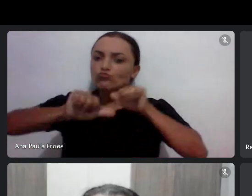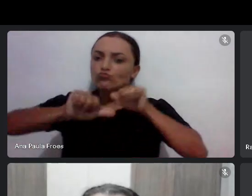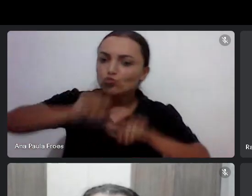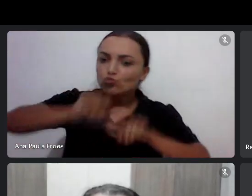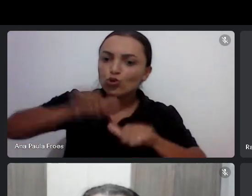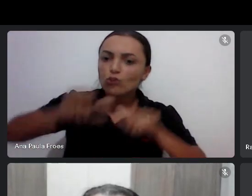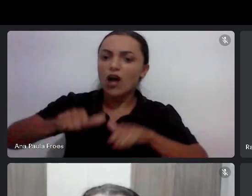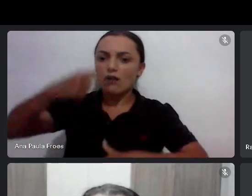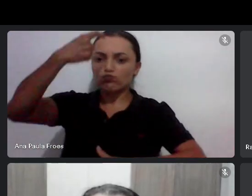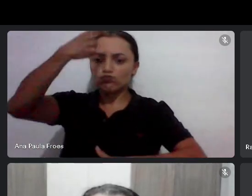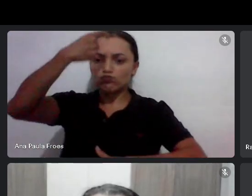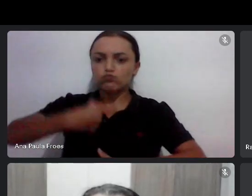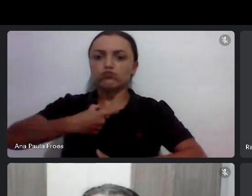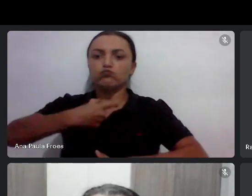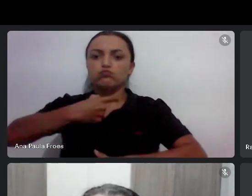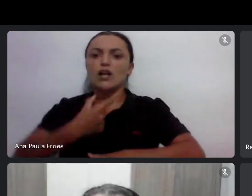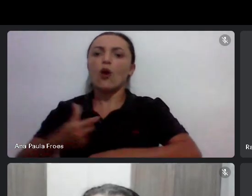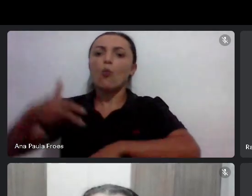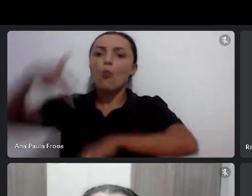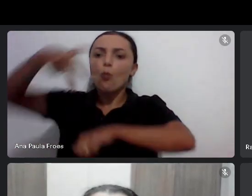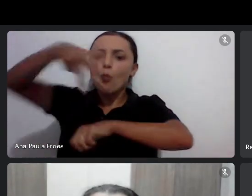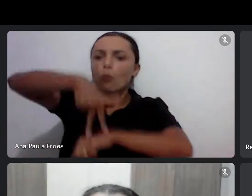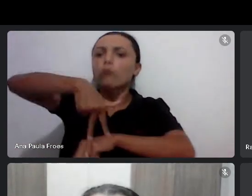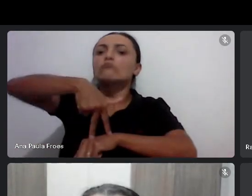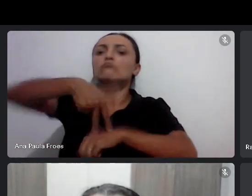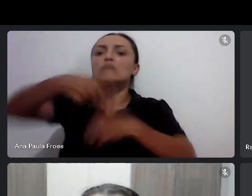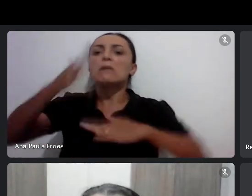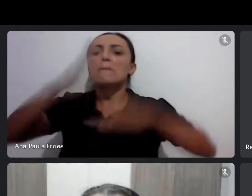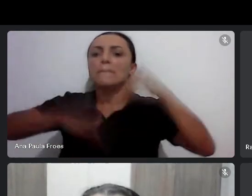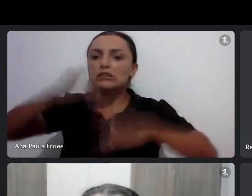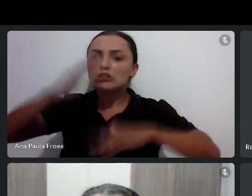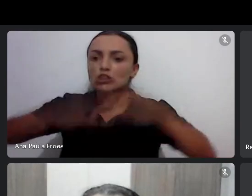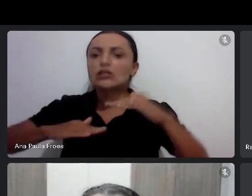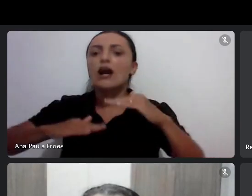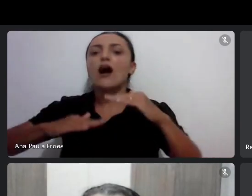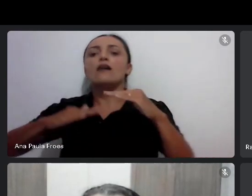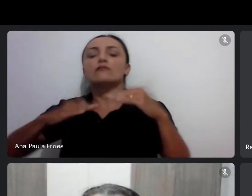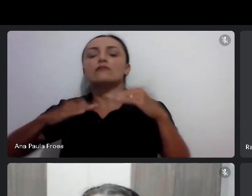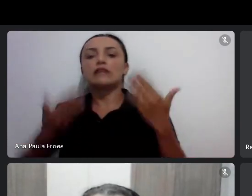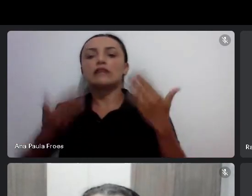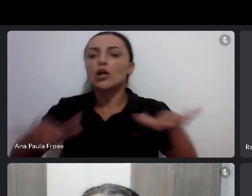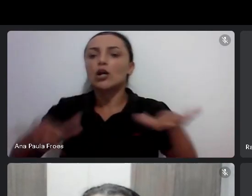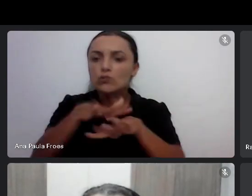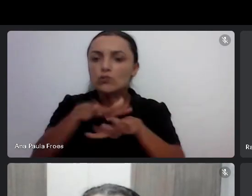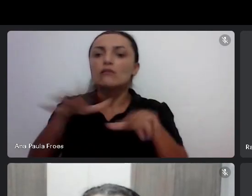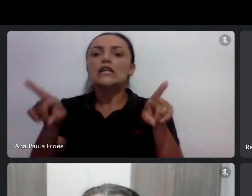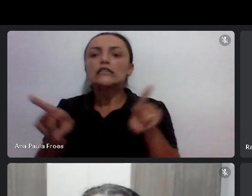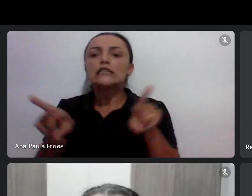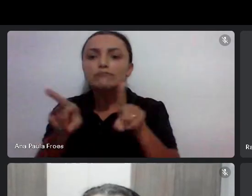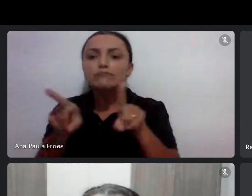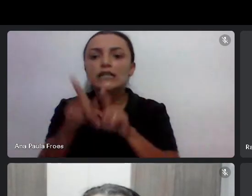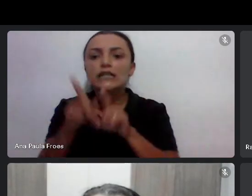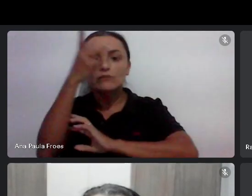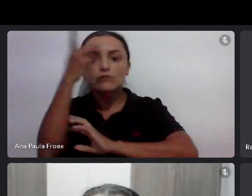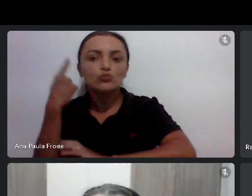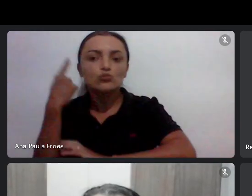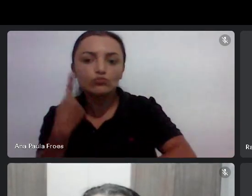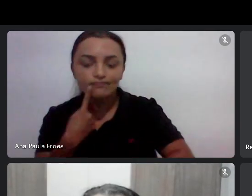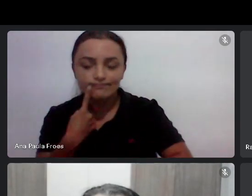não praticar a inclusão também para com as pessoas surdas, né? Professora